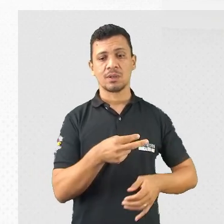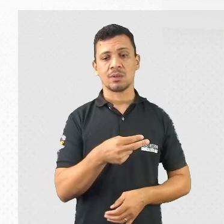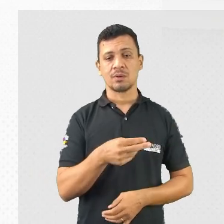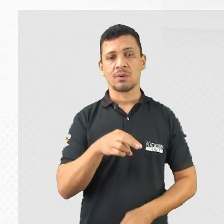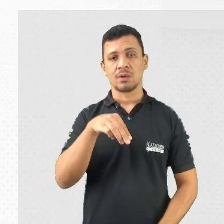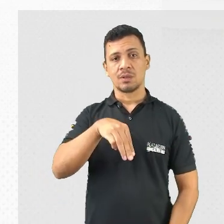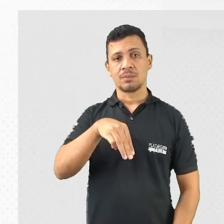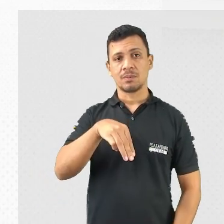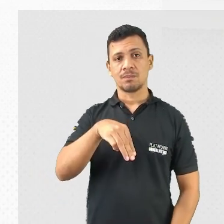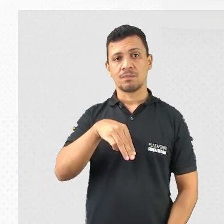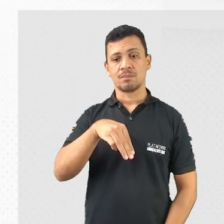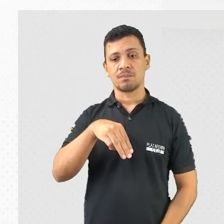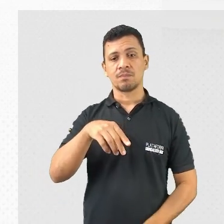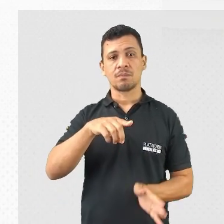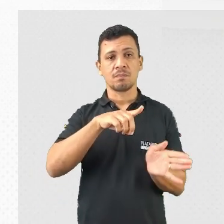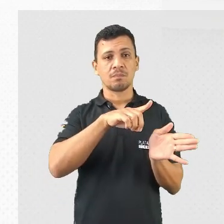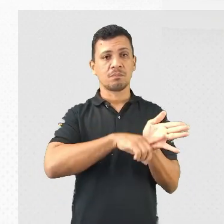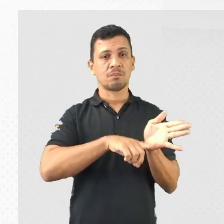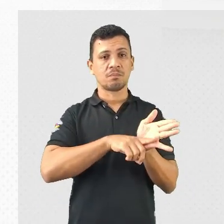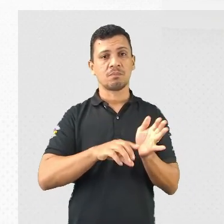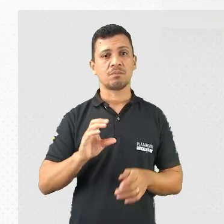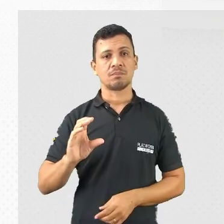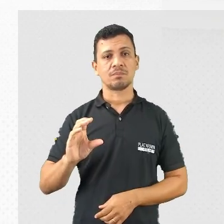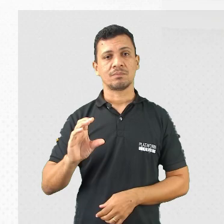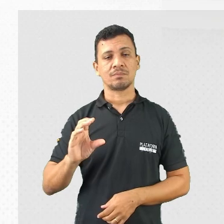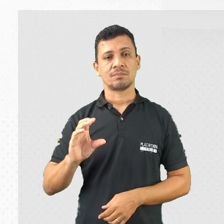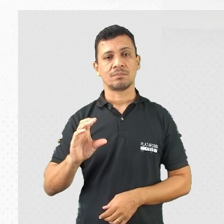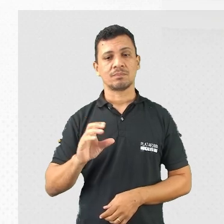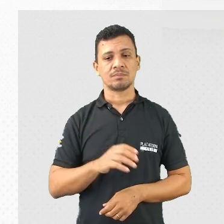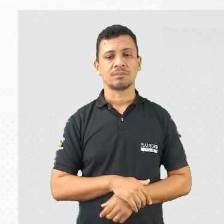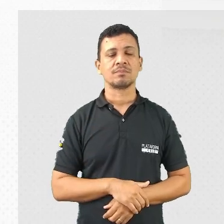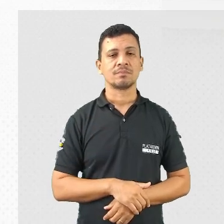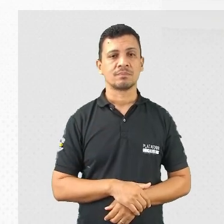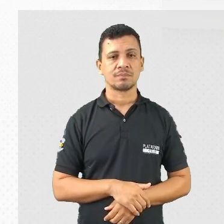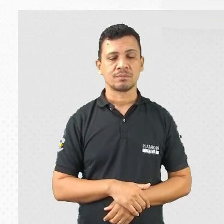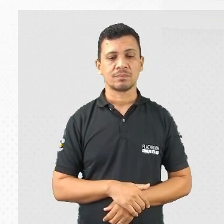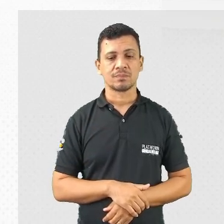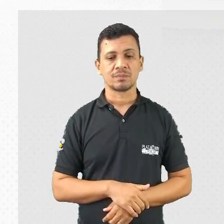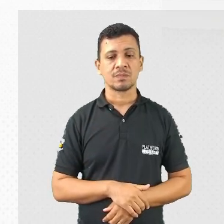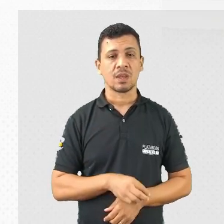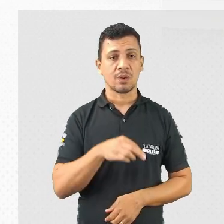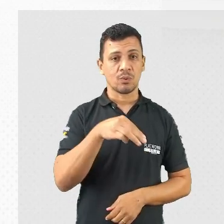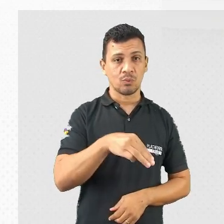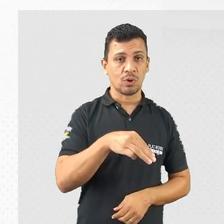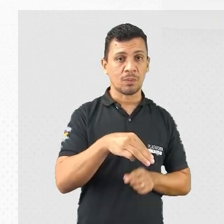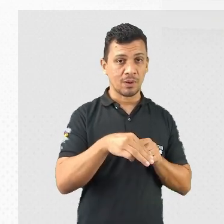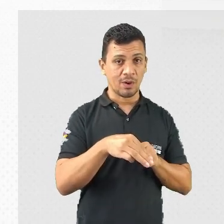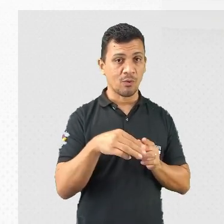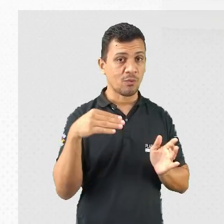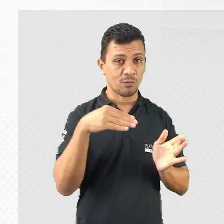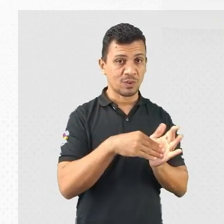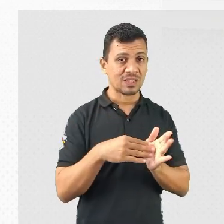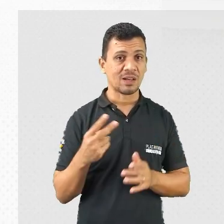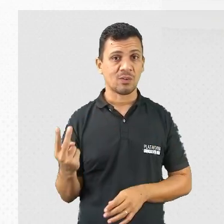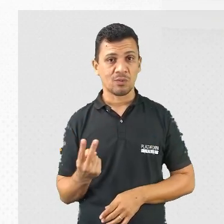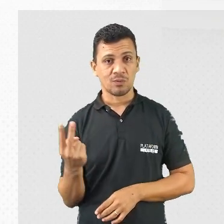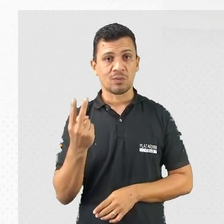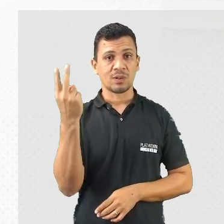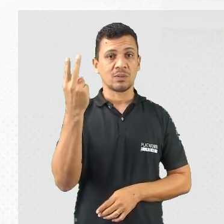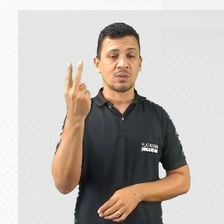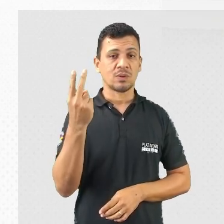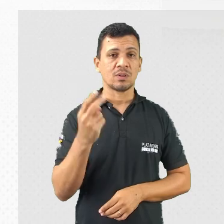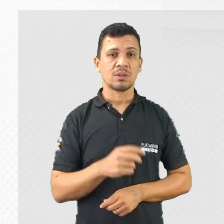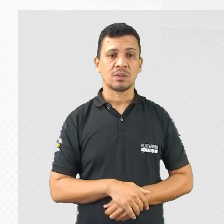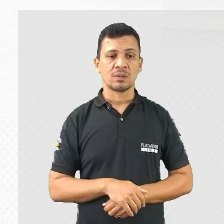montante menos o capital. A diferença do montante, que é o valor final, né? Quando eu falo de montante,